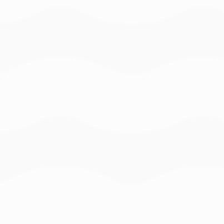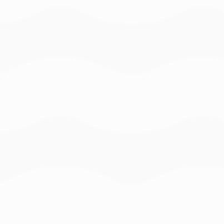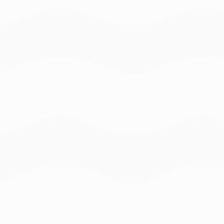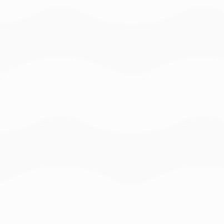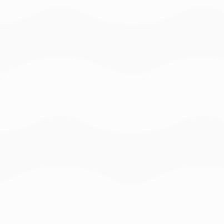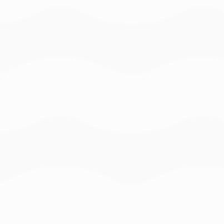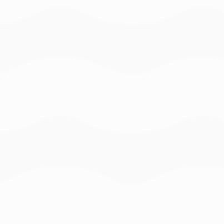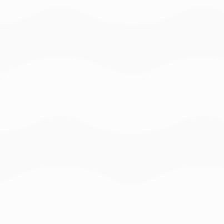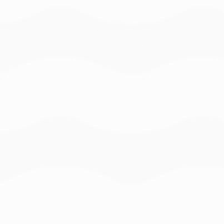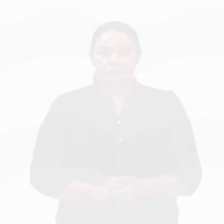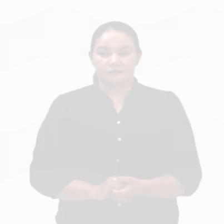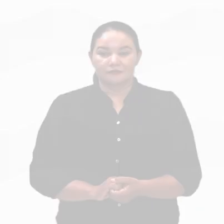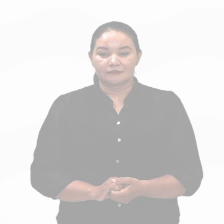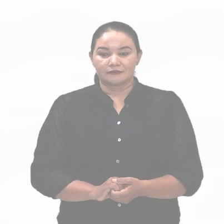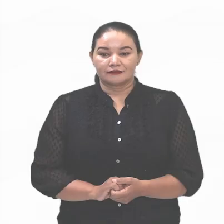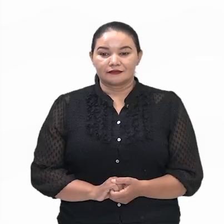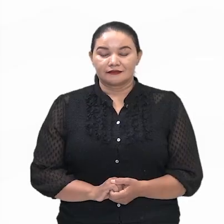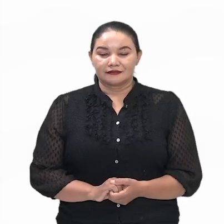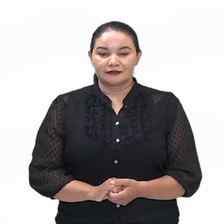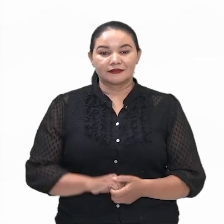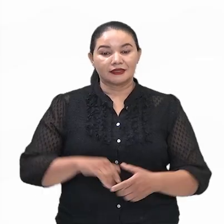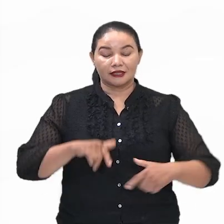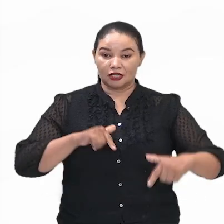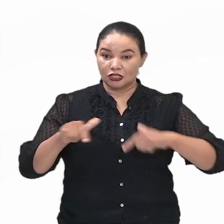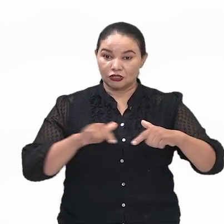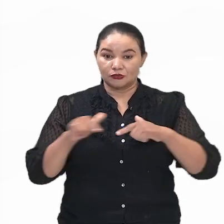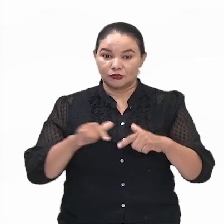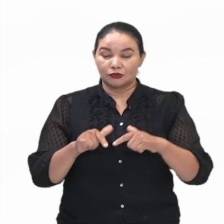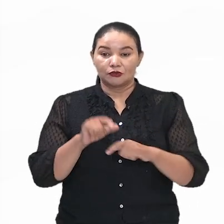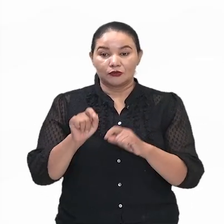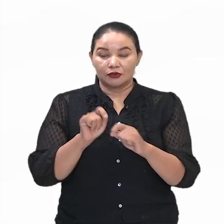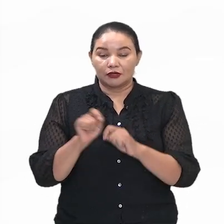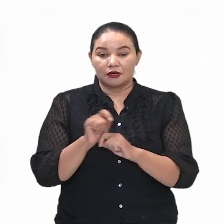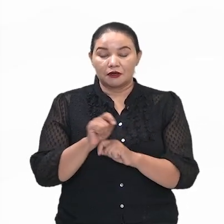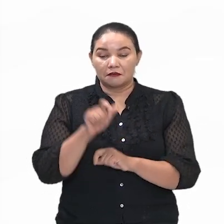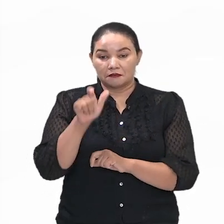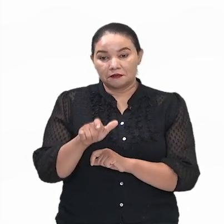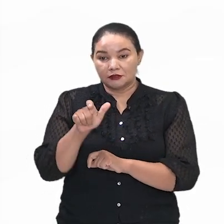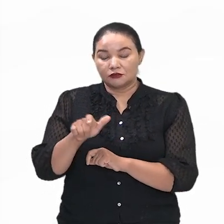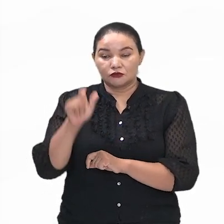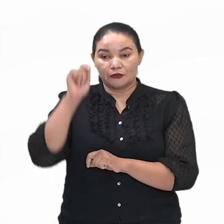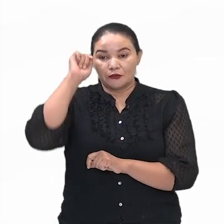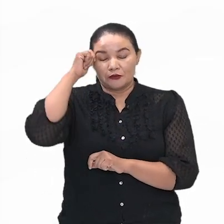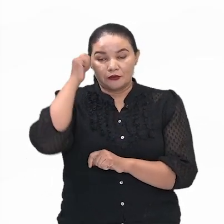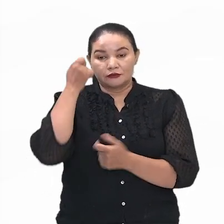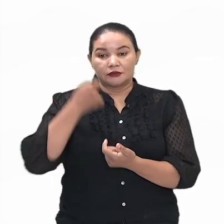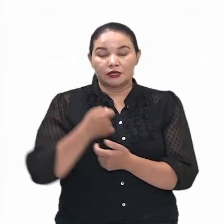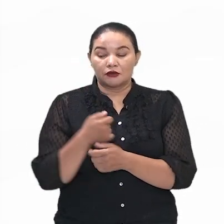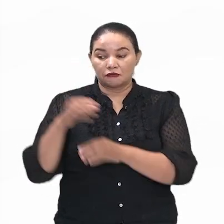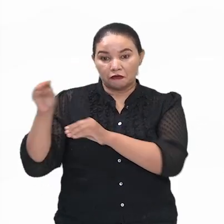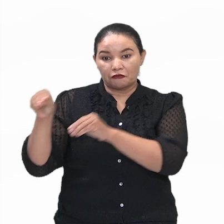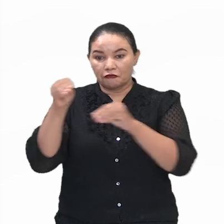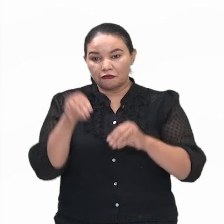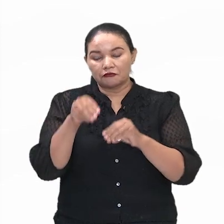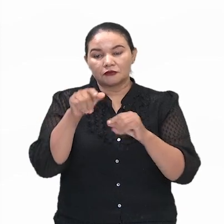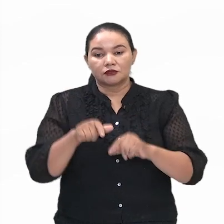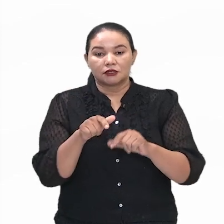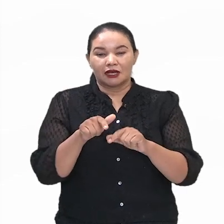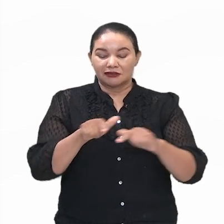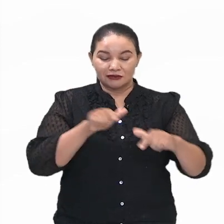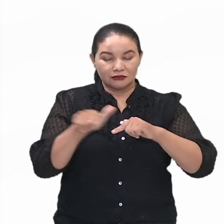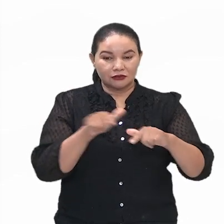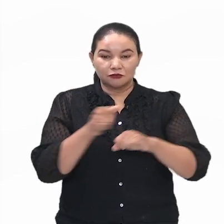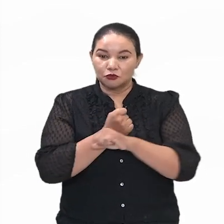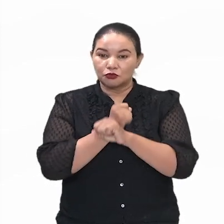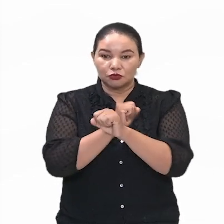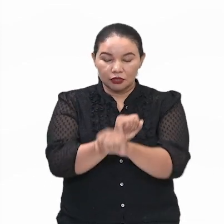obra escravizada, justamente do negro africano que foi retirado das suas nações, vieram para o